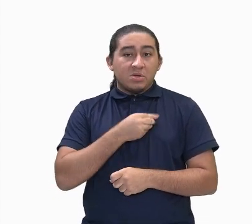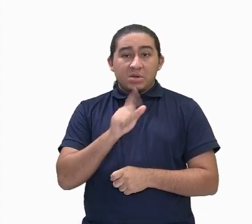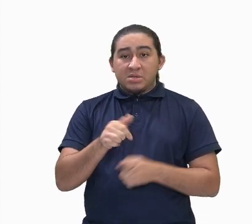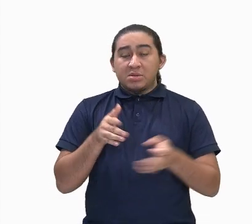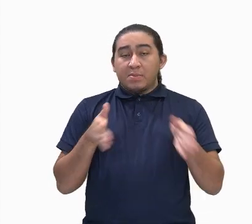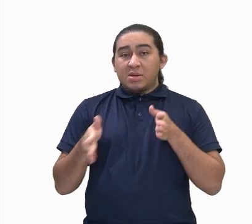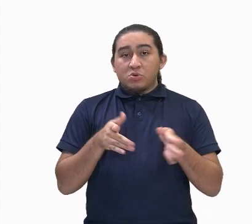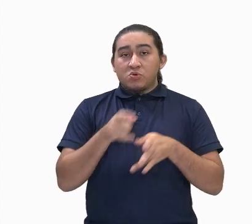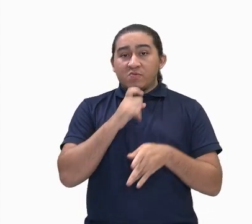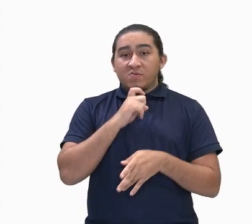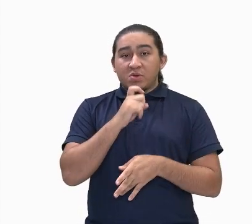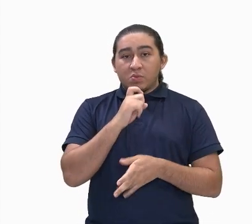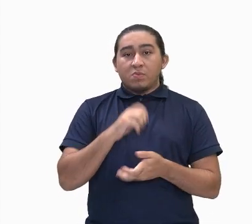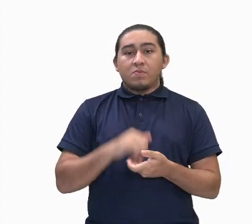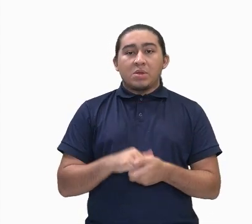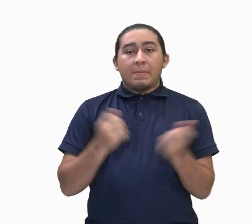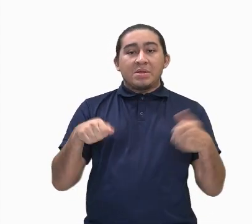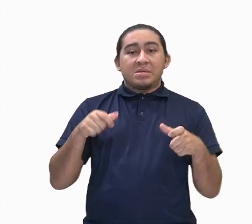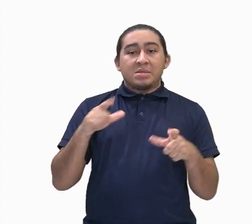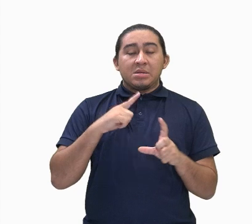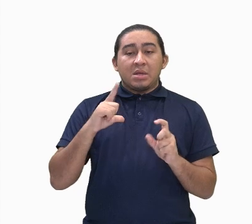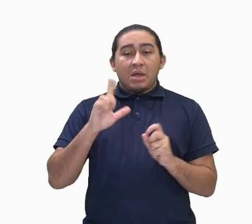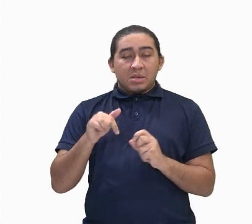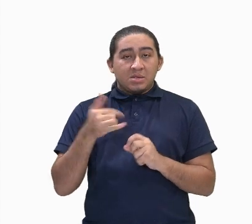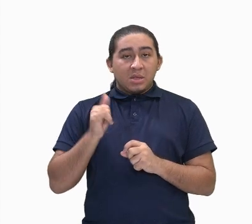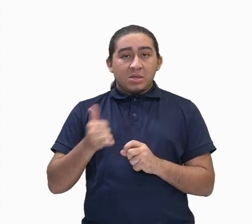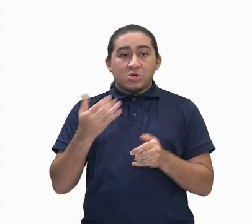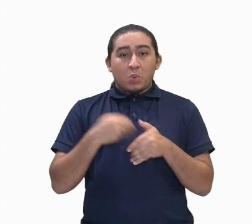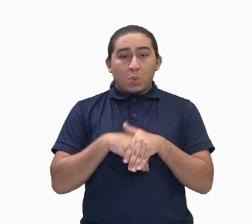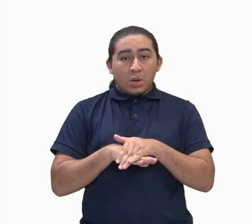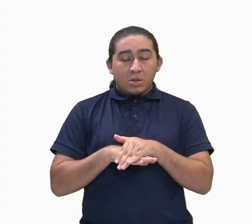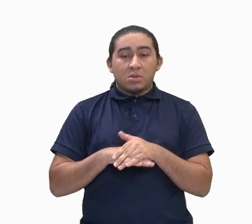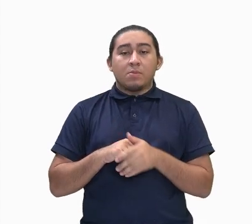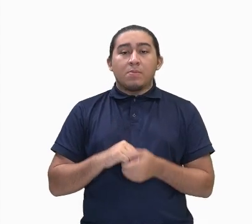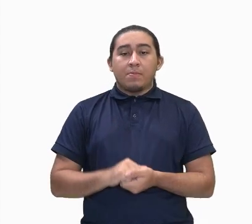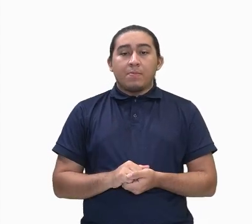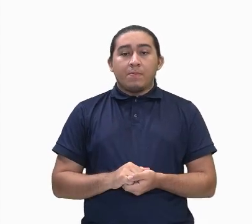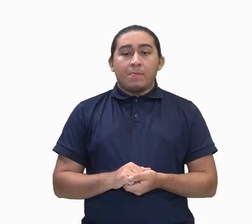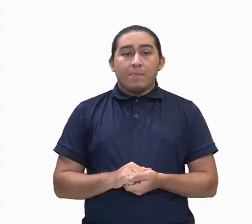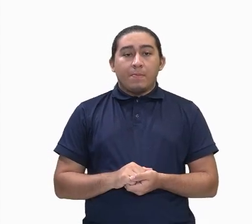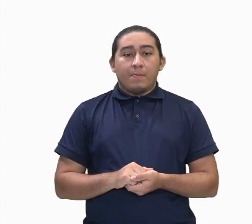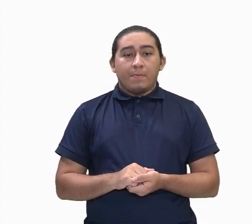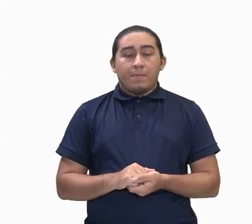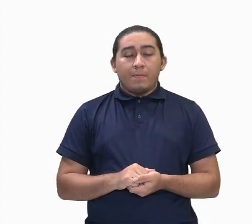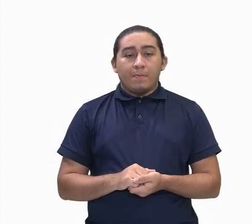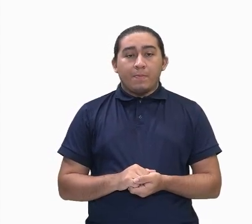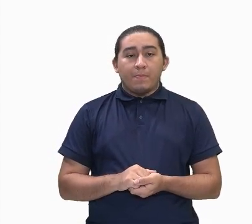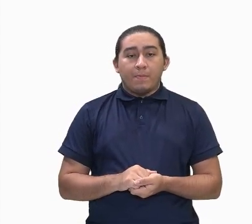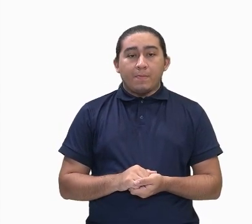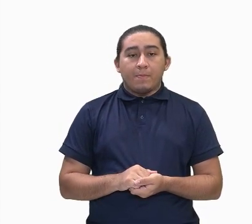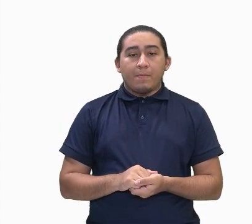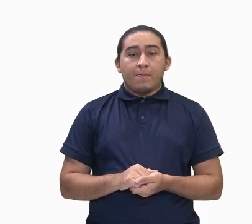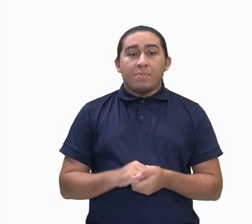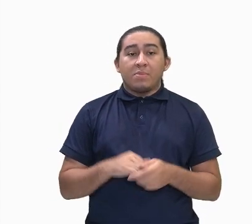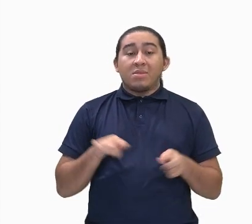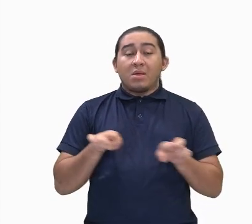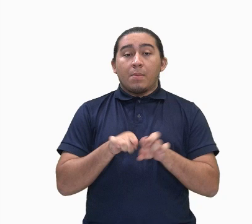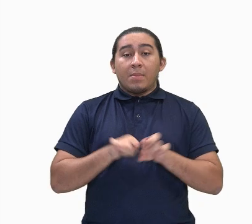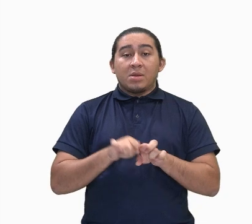inverno, certo? Então eles precisam dessa reserva de energia. E aí nós temos também o tecido conjuntivo